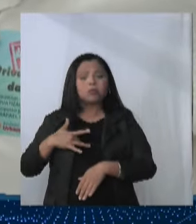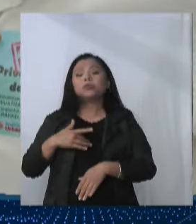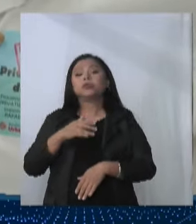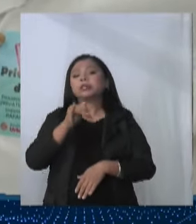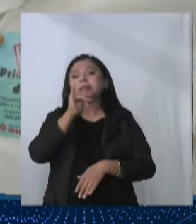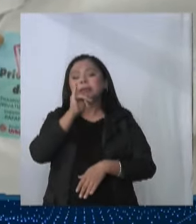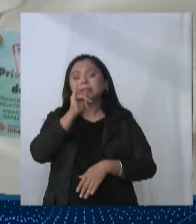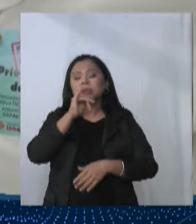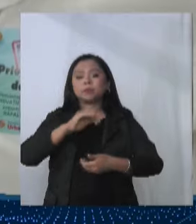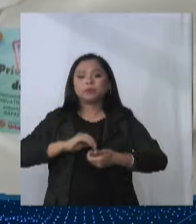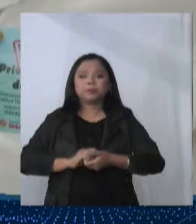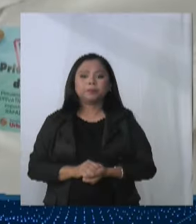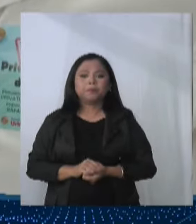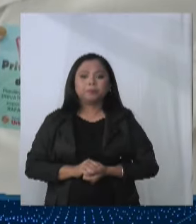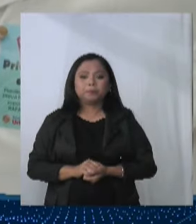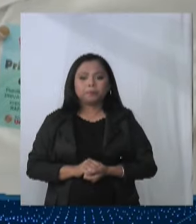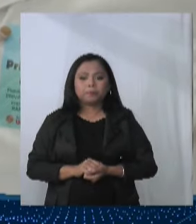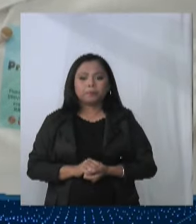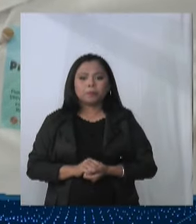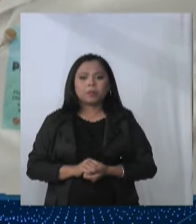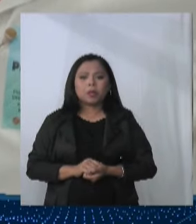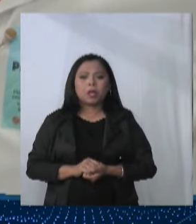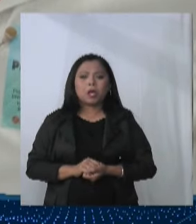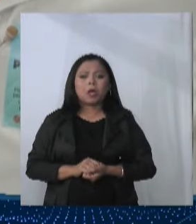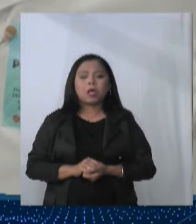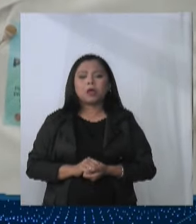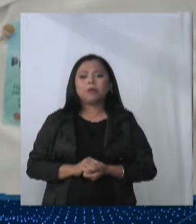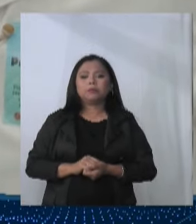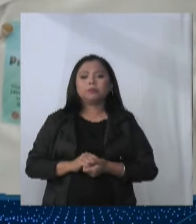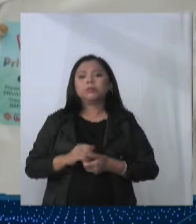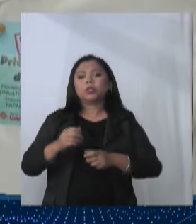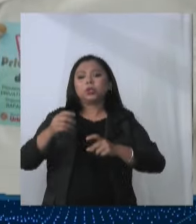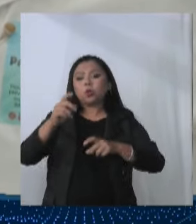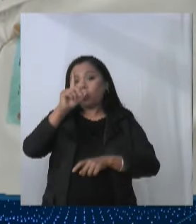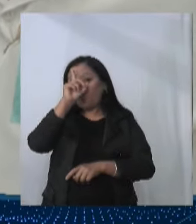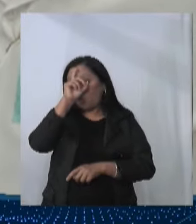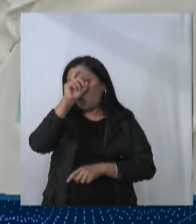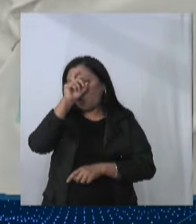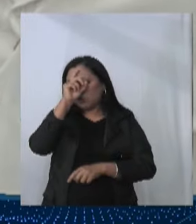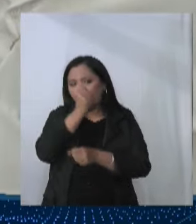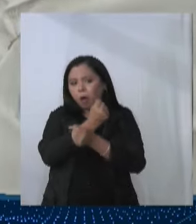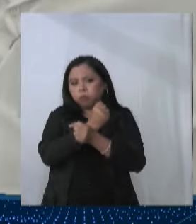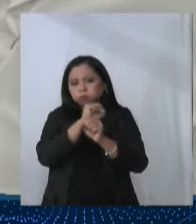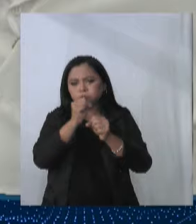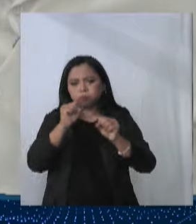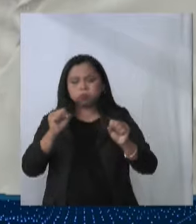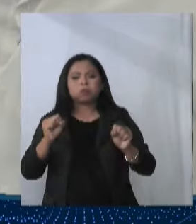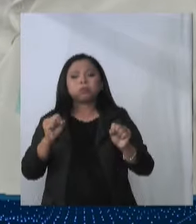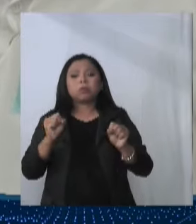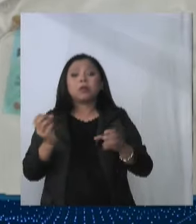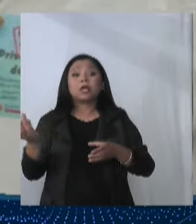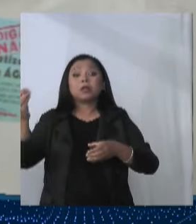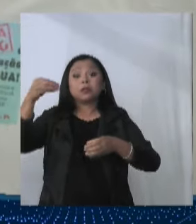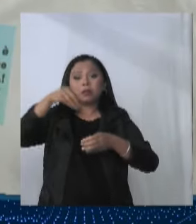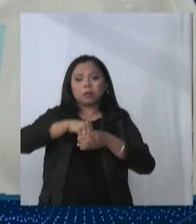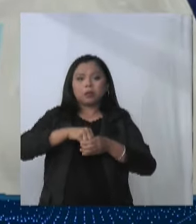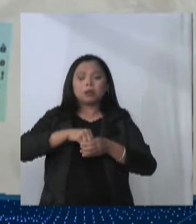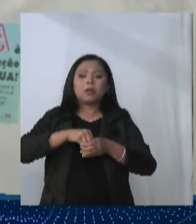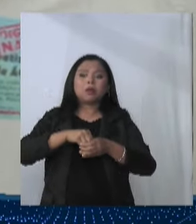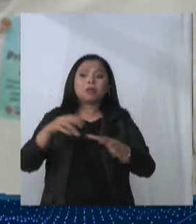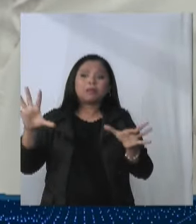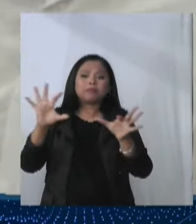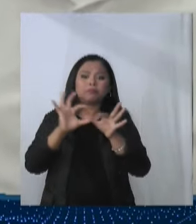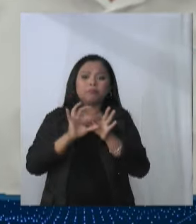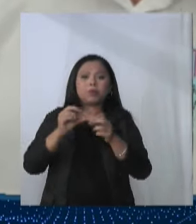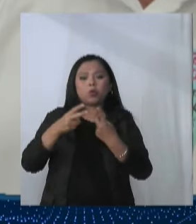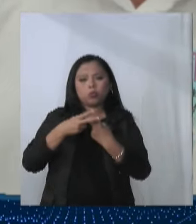por exemplo, das grandes clínicas, dos grandes hospitais, para que elas sejam incorporadas ao SUS. Então, me